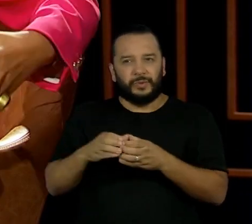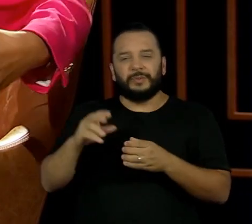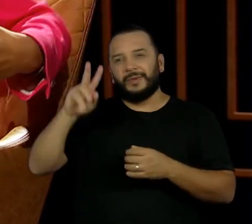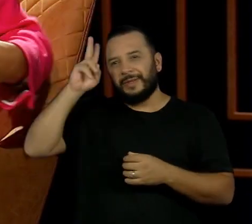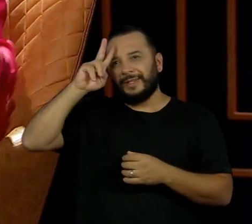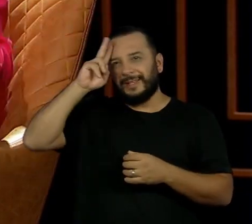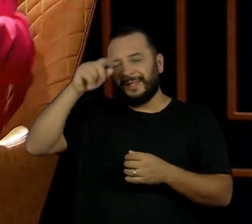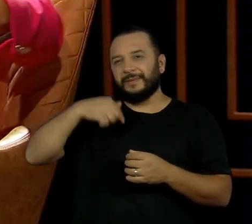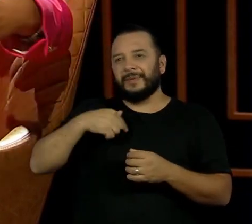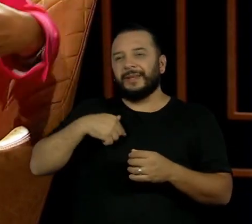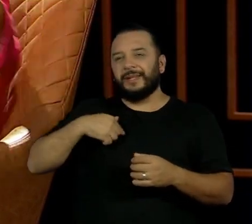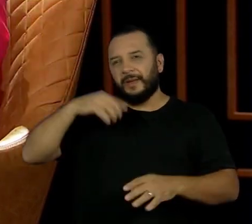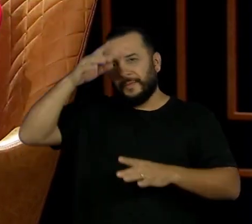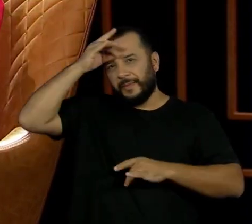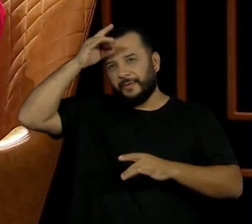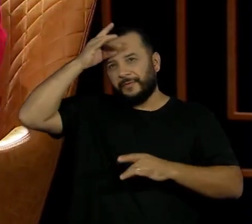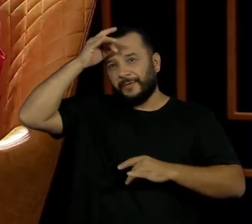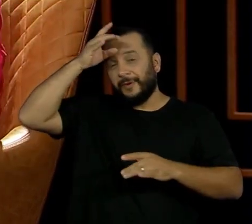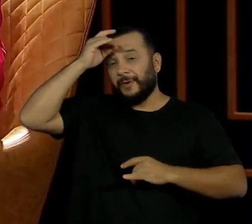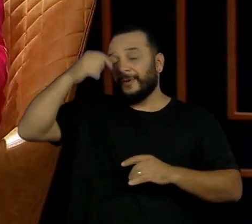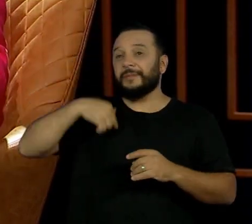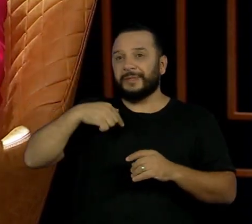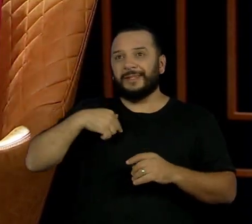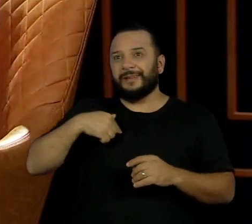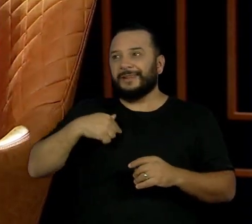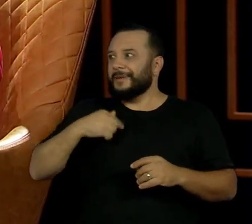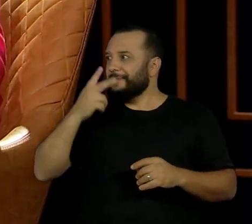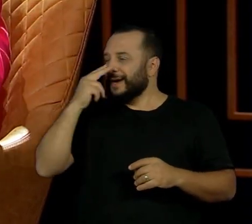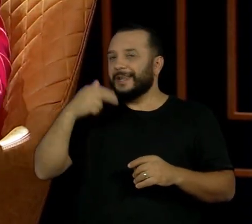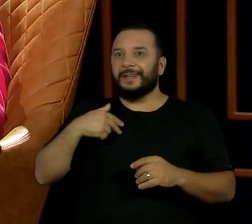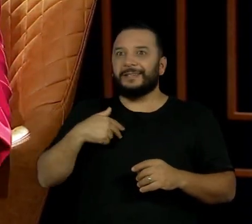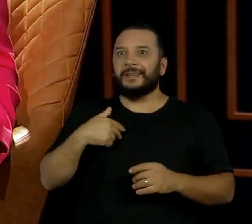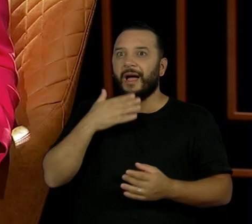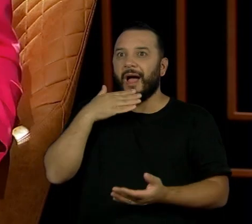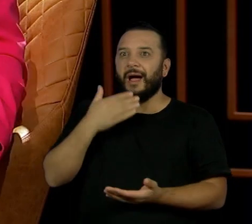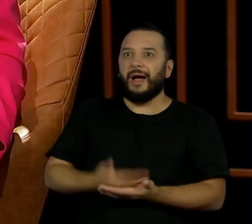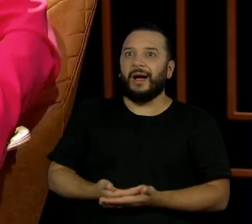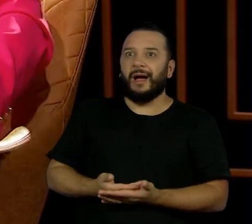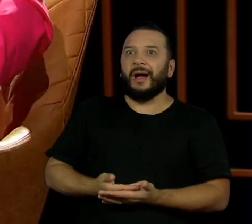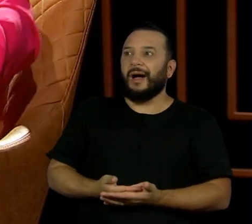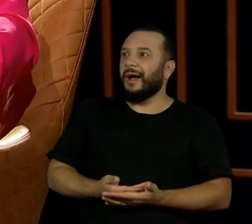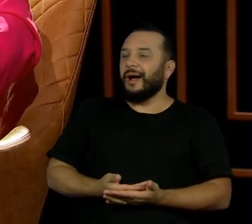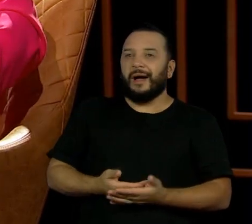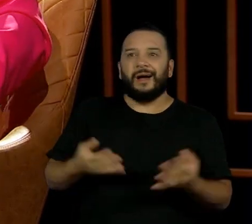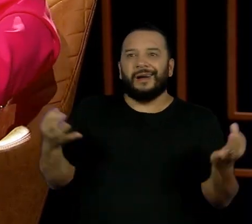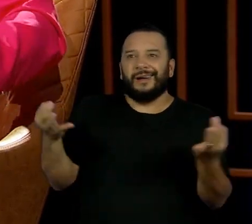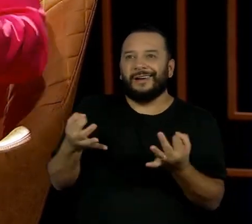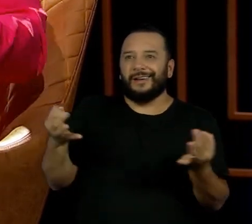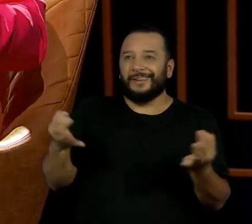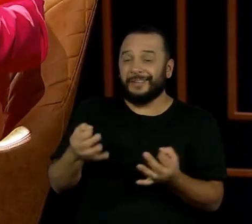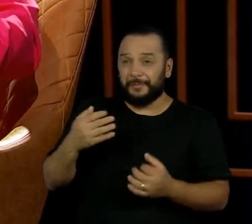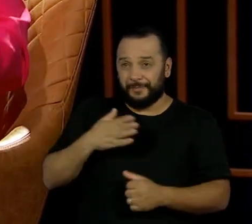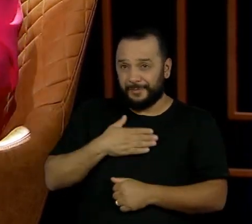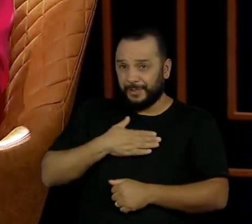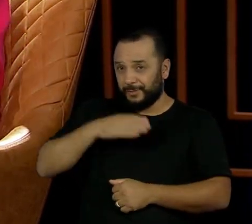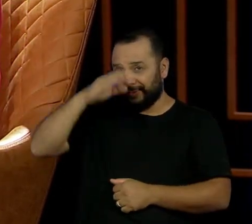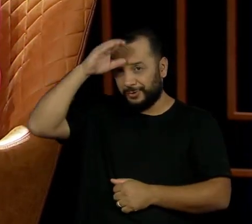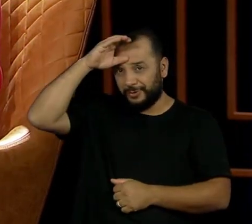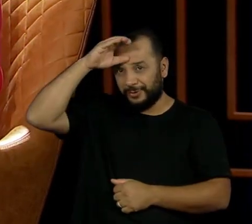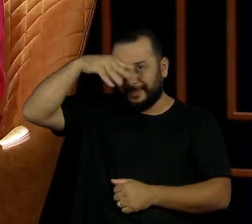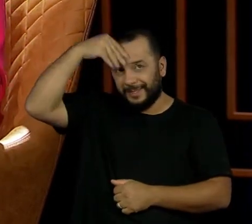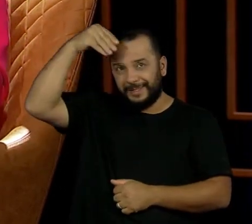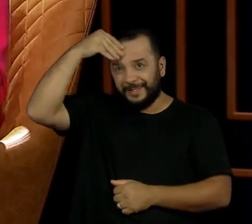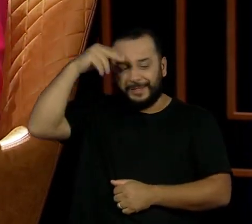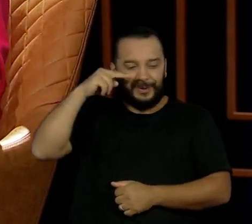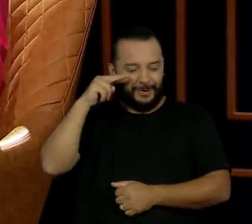daquela performance, daquela energia, daquele som. E eu fiquei com a boca aberta o tempo inteiro. Meu tio padrinho, ele